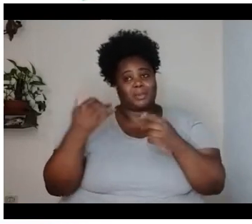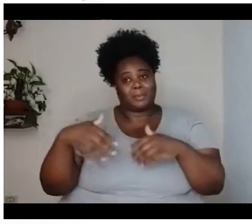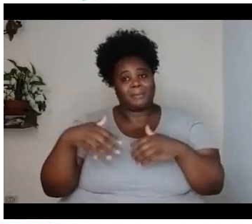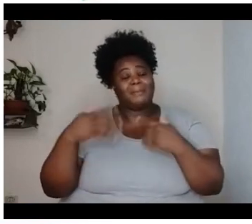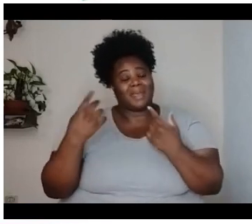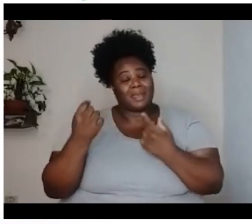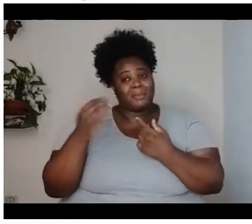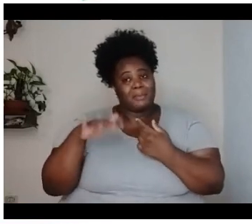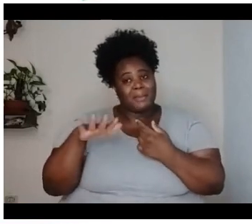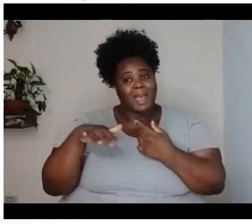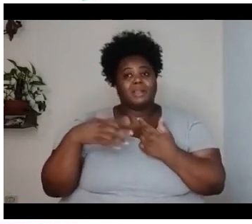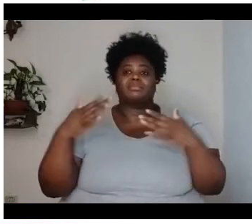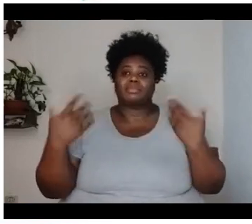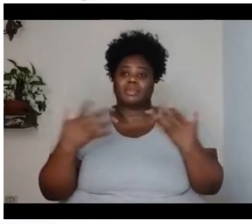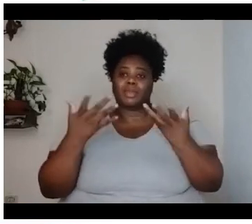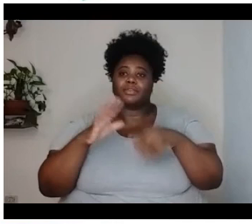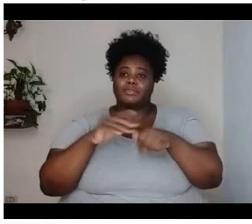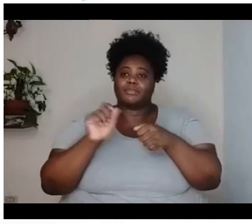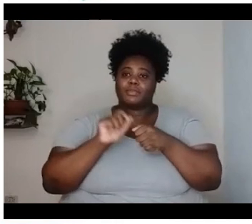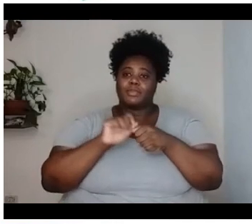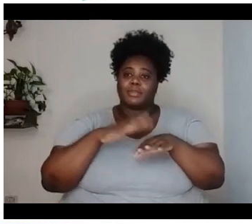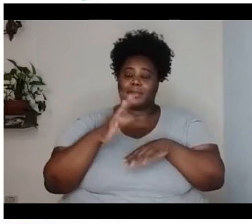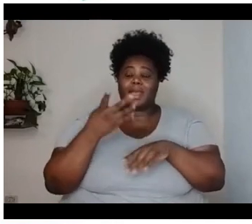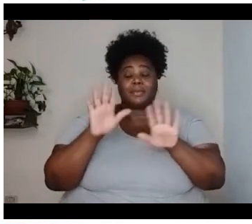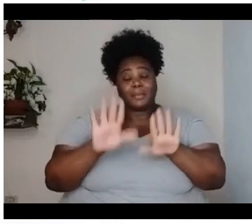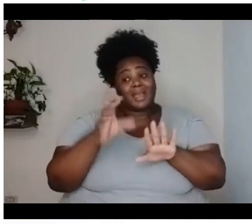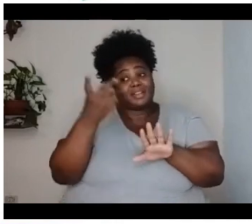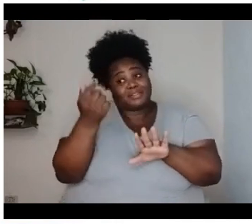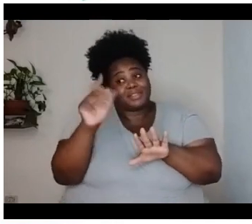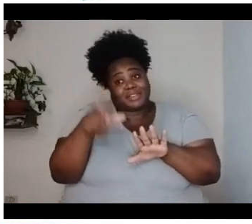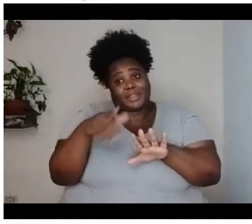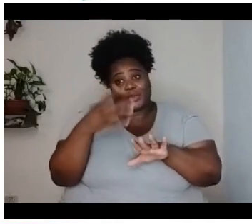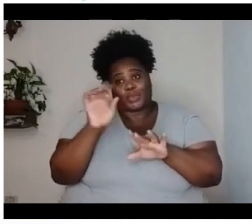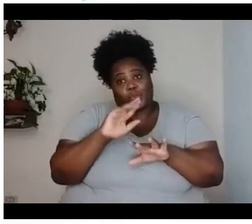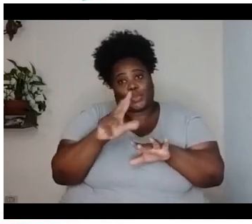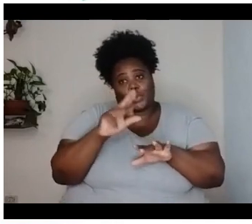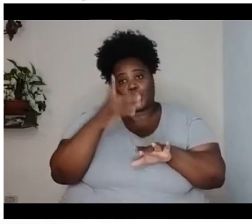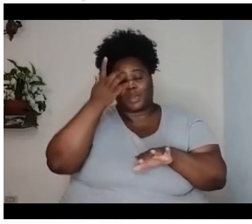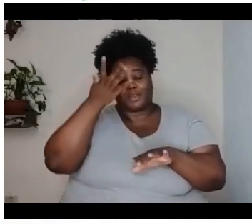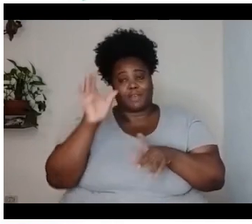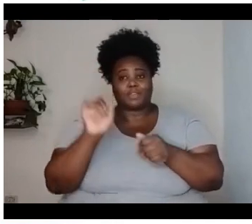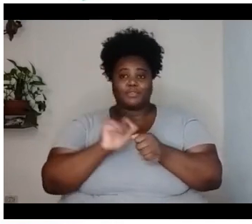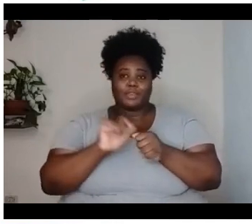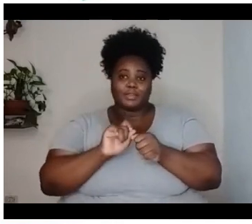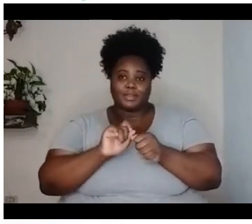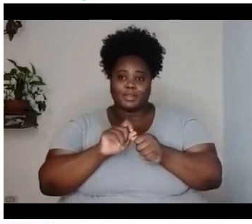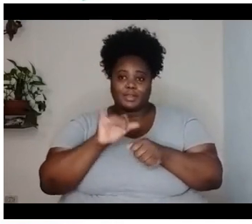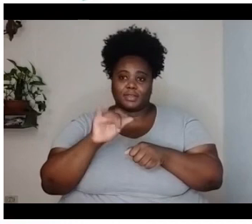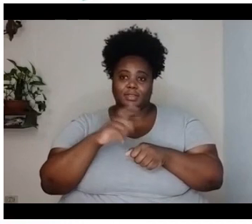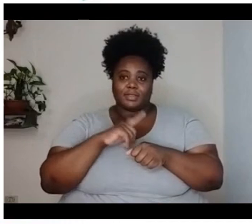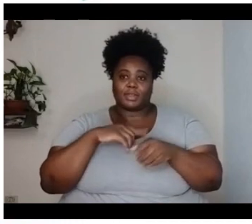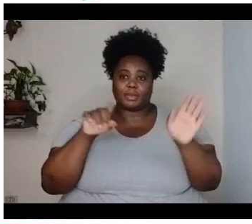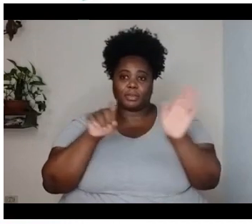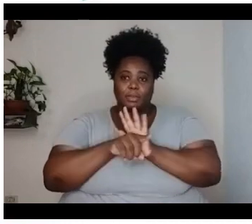queria fazer mais, mas economicamente não é muito fácil de ser feito. Se tiver alguma pergunta, você não